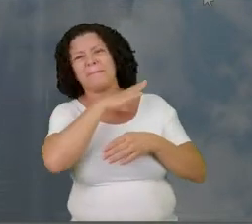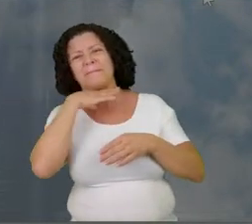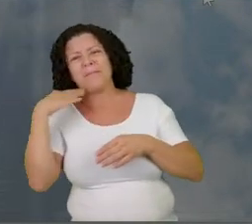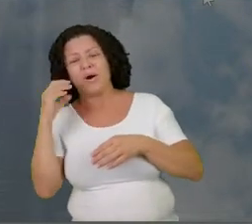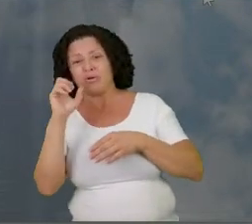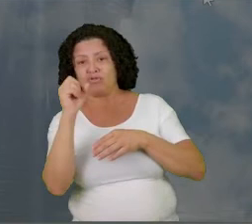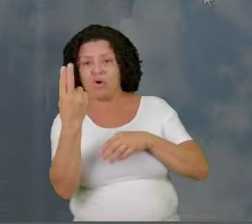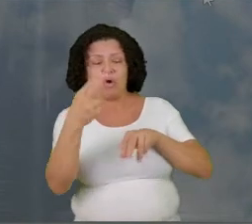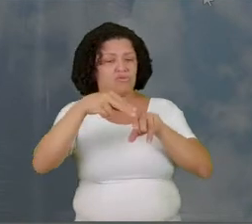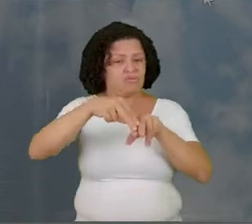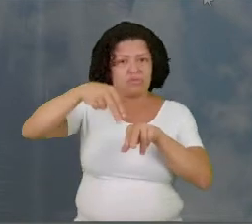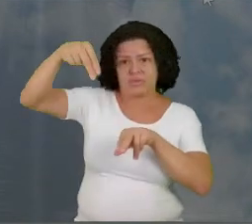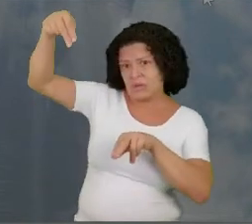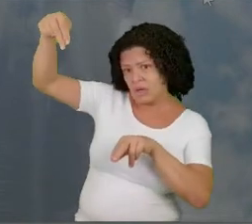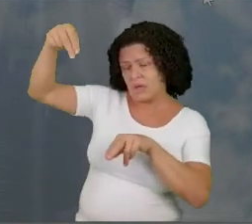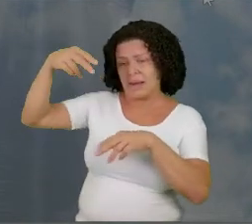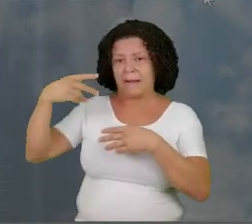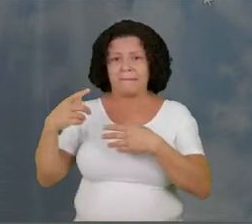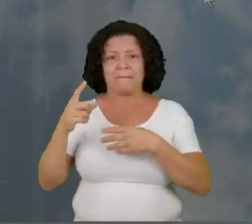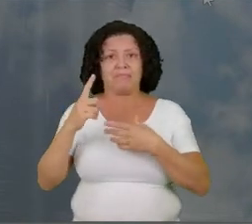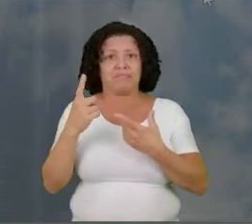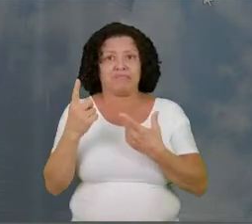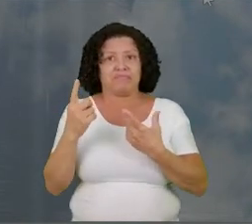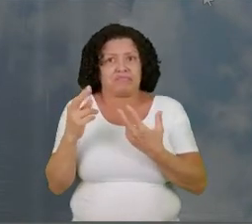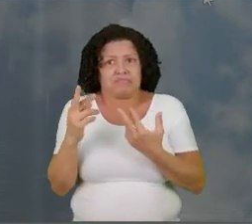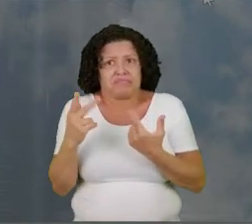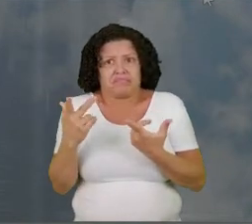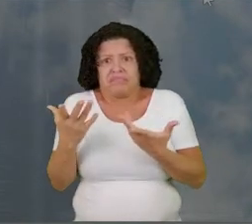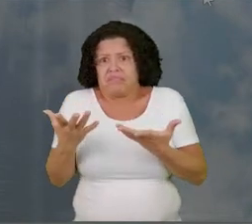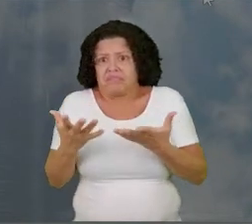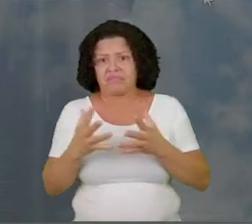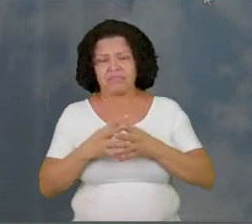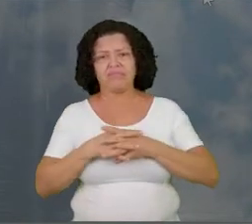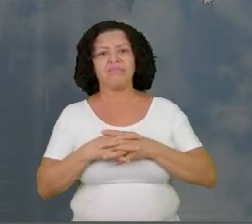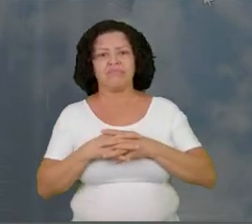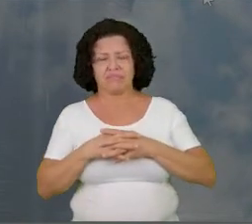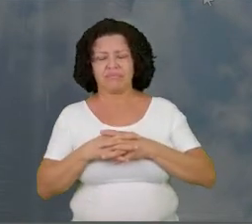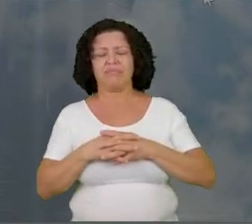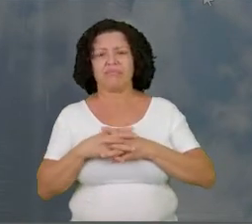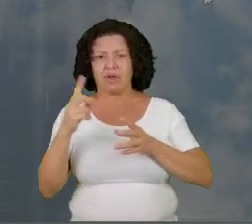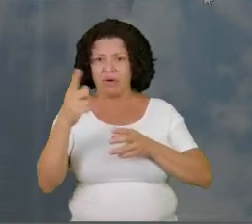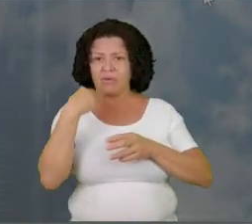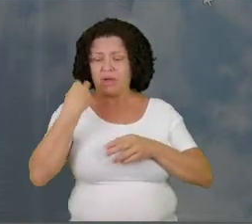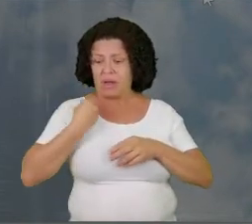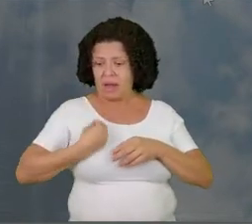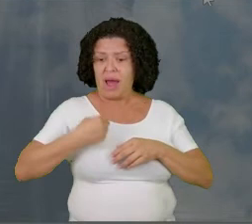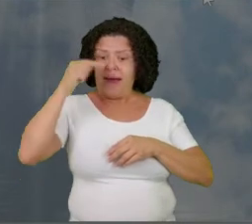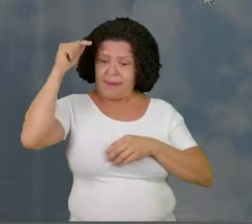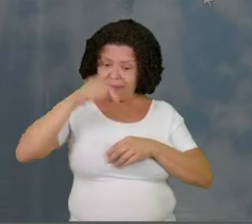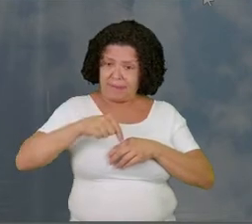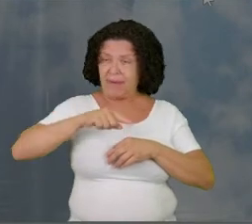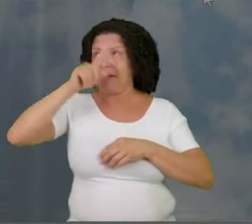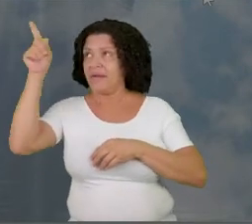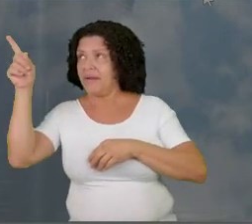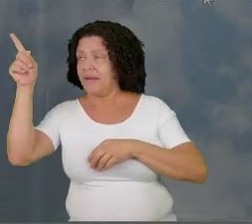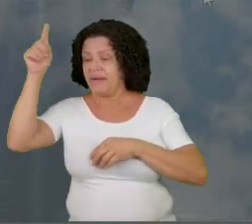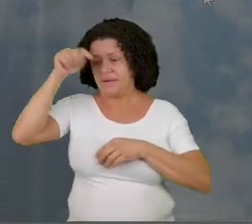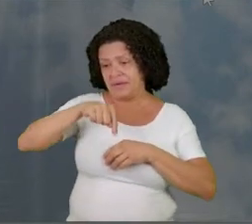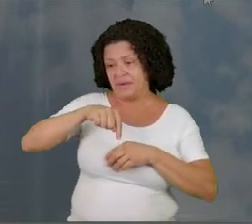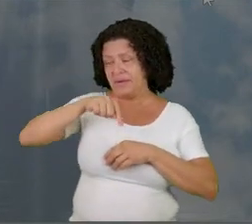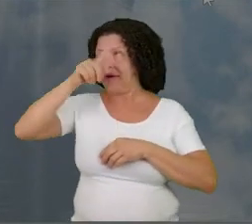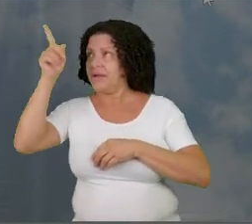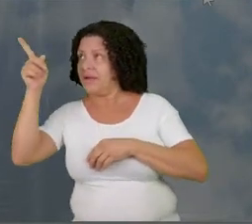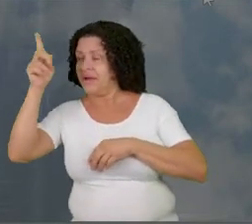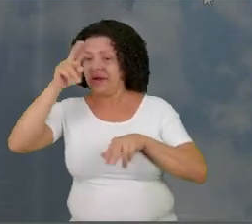ou desencarne não faz diferença, né? Estaremos aqui, estaremos lá, estaremos